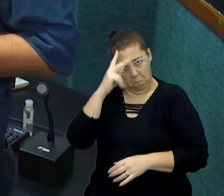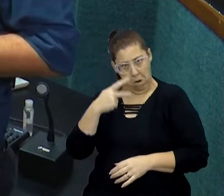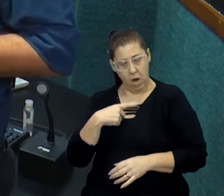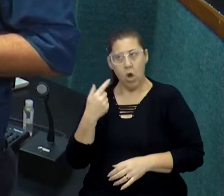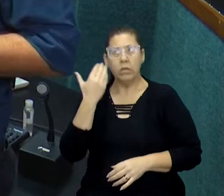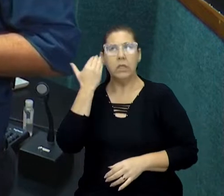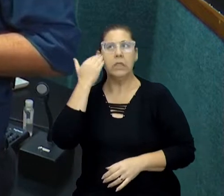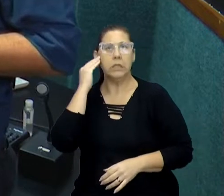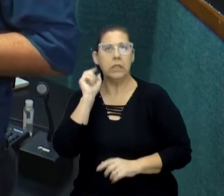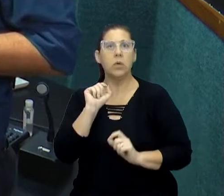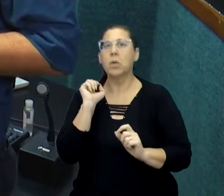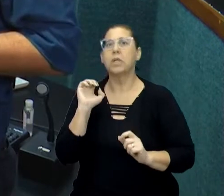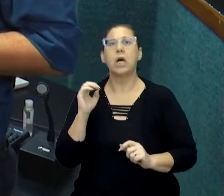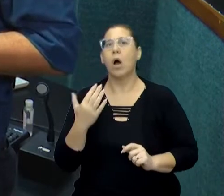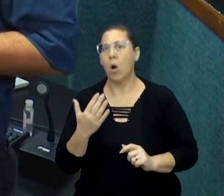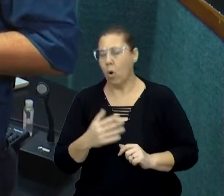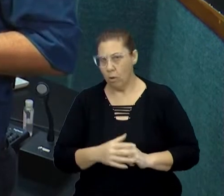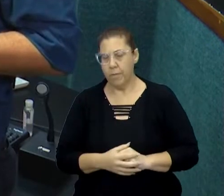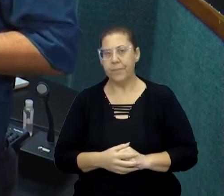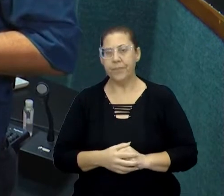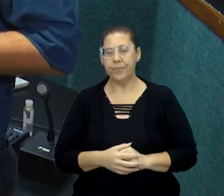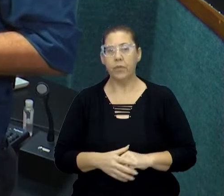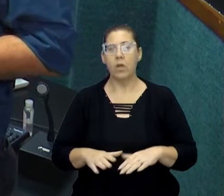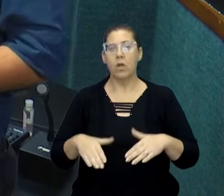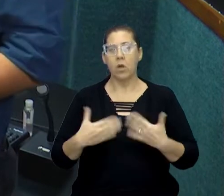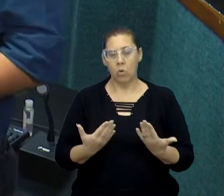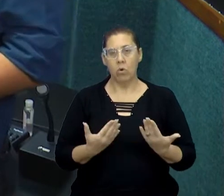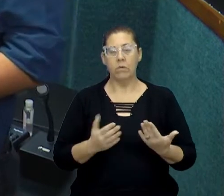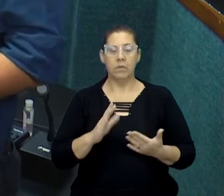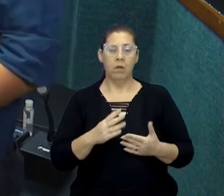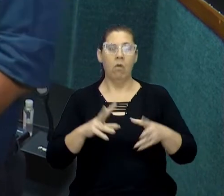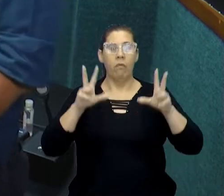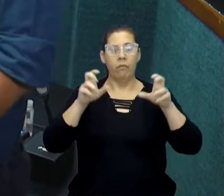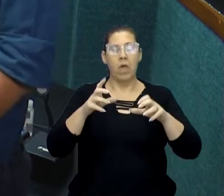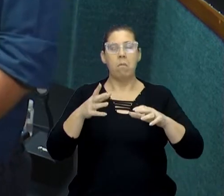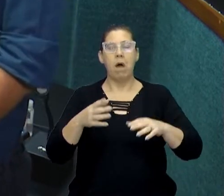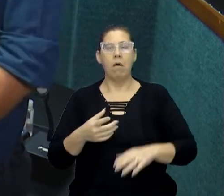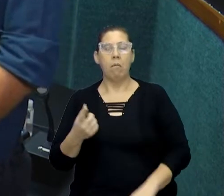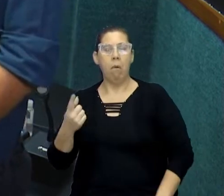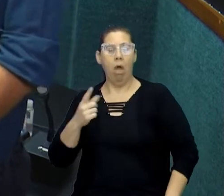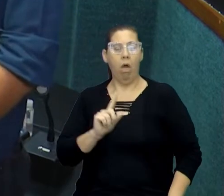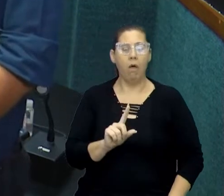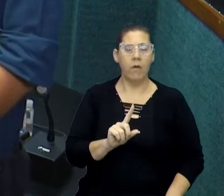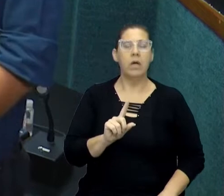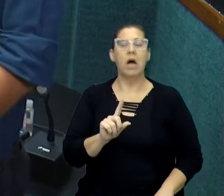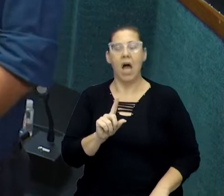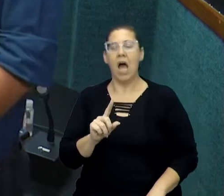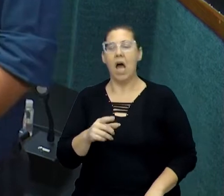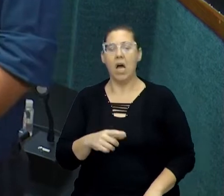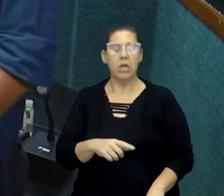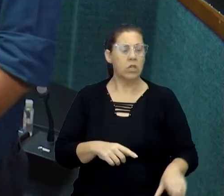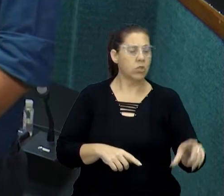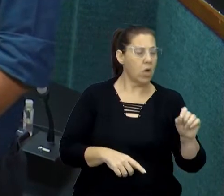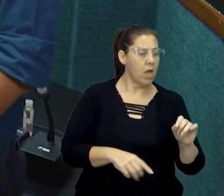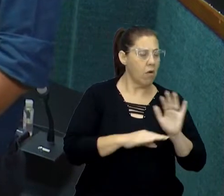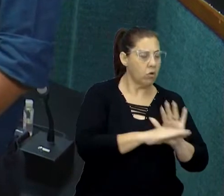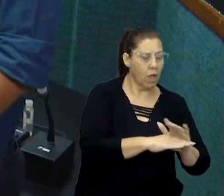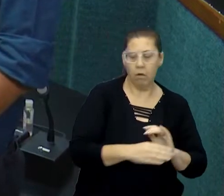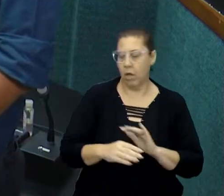gente entender o que está acontecendo. Quando você já chega para um assunto escolhendo um lado